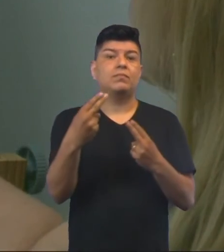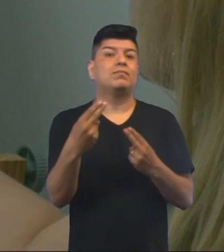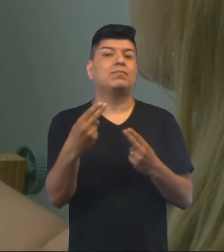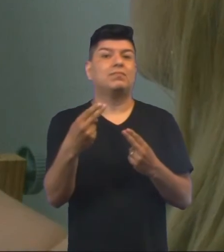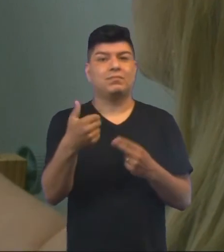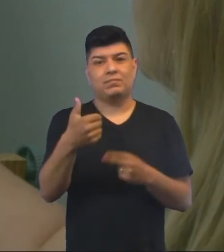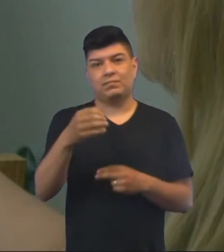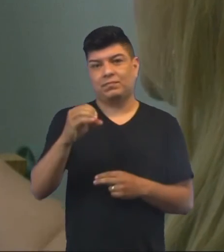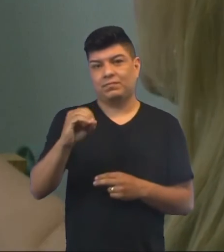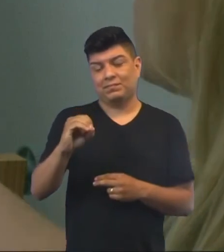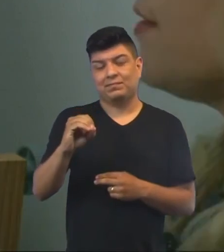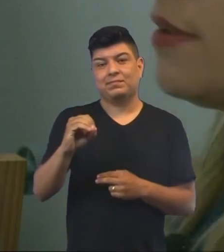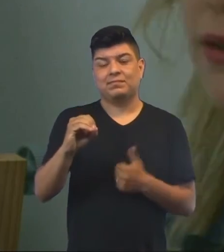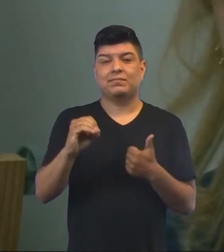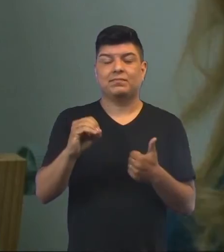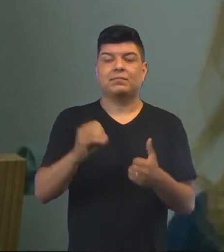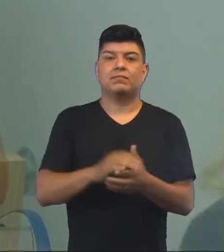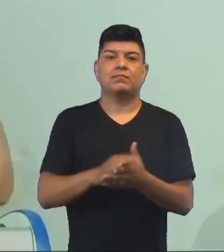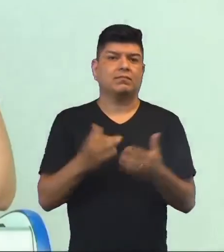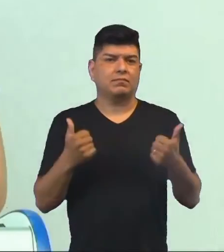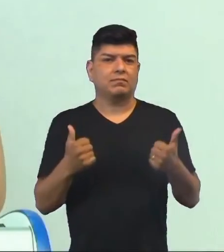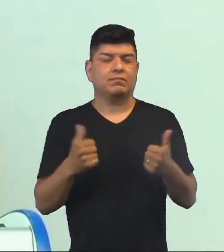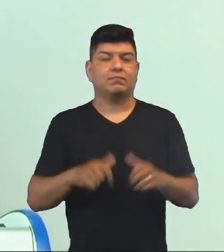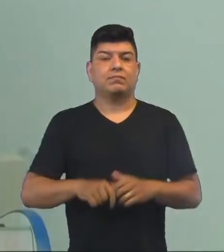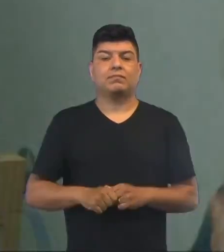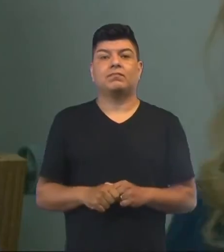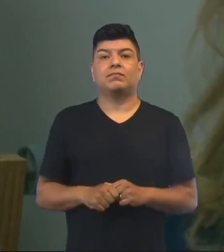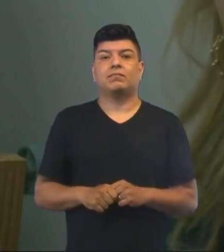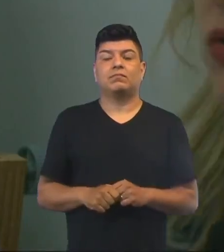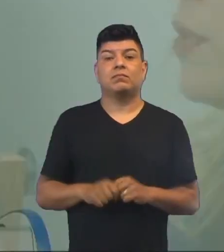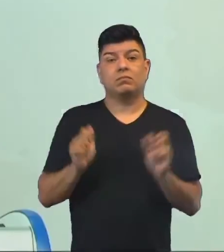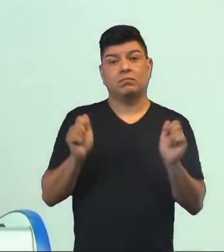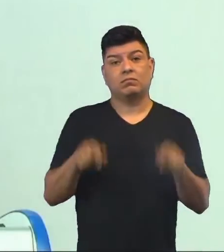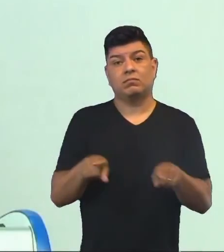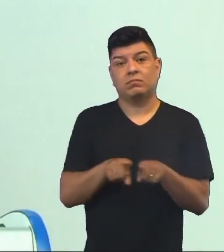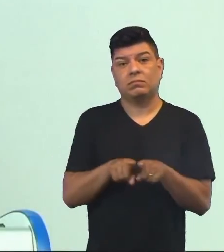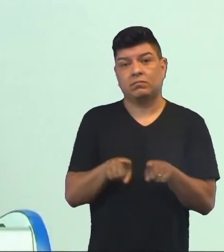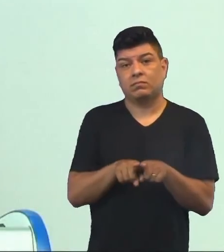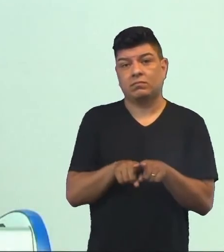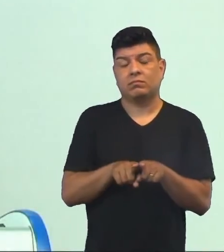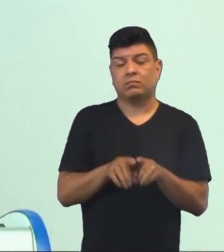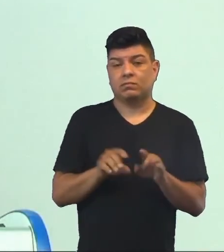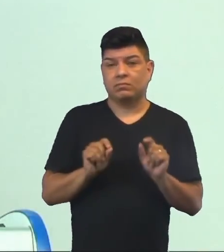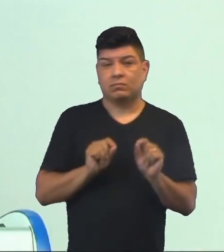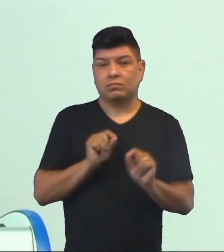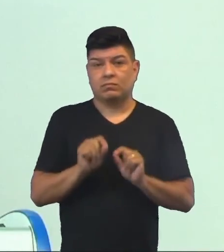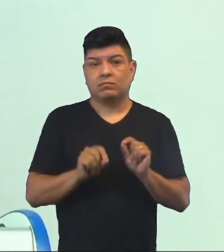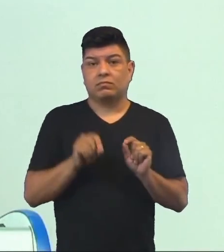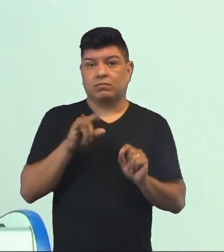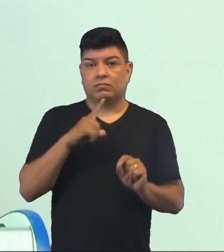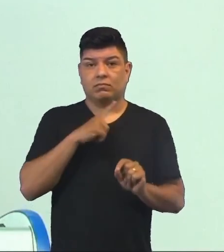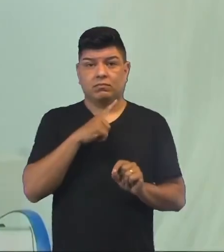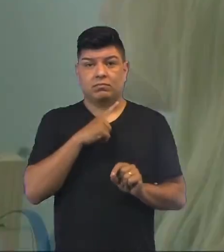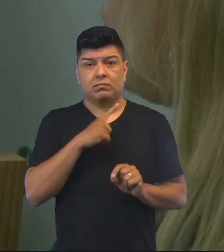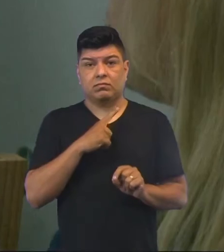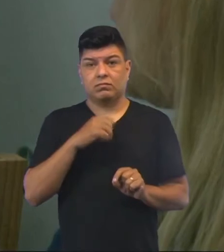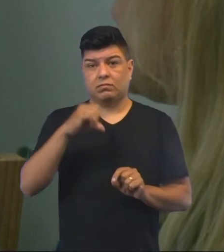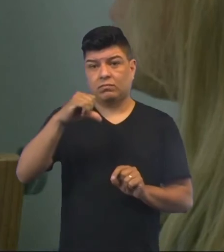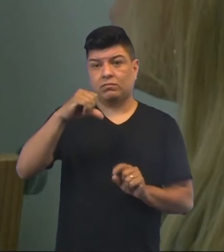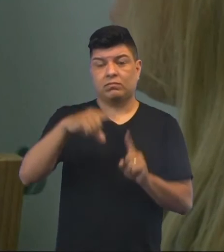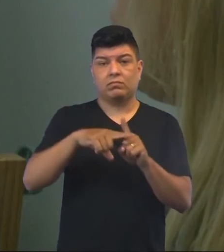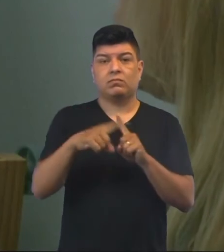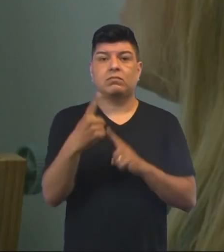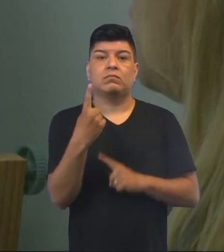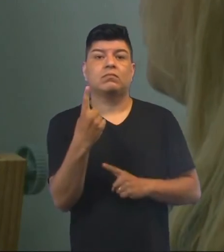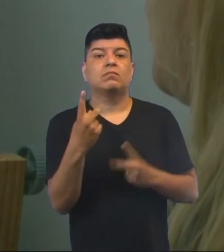vai 10 certo eu posso também dizer que se eu tinha nove